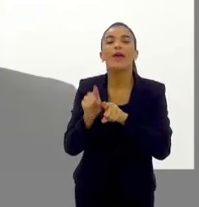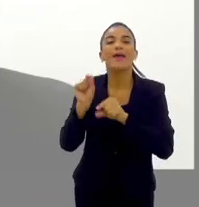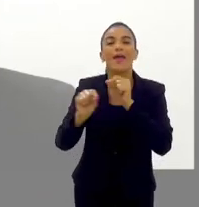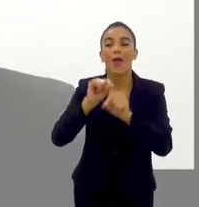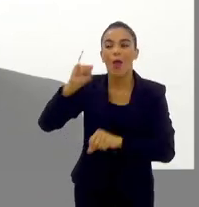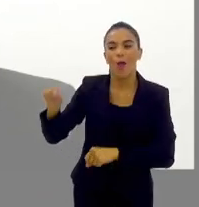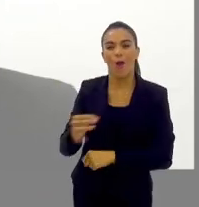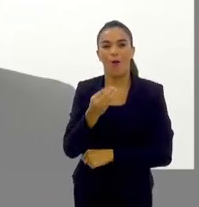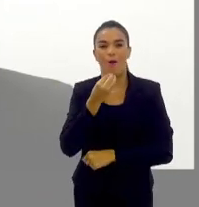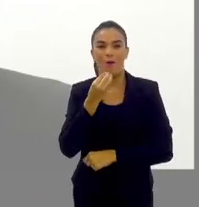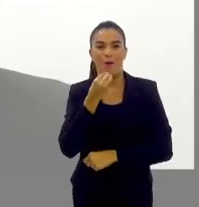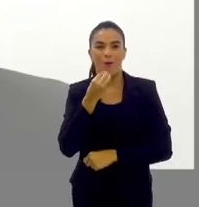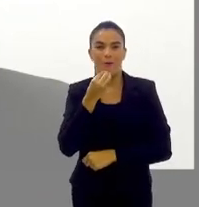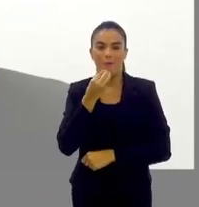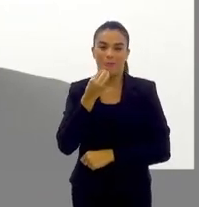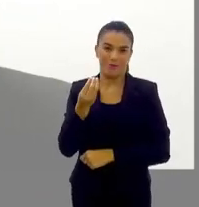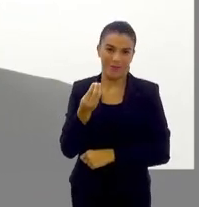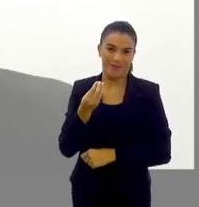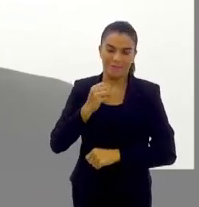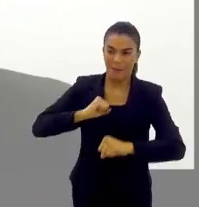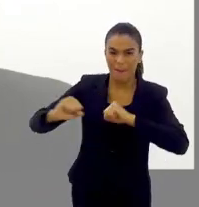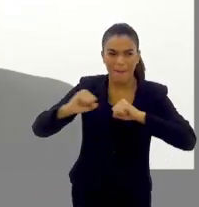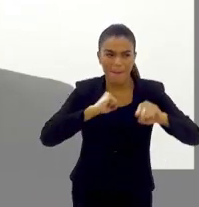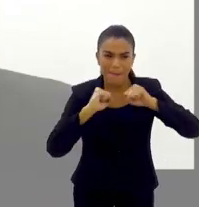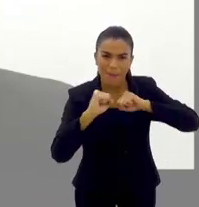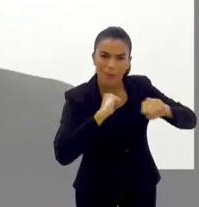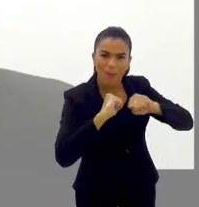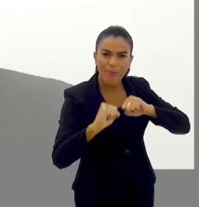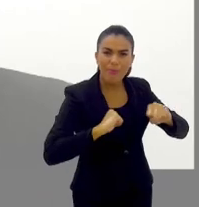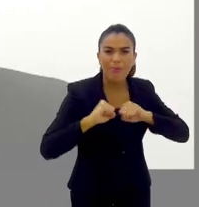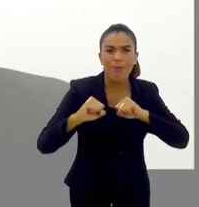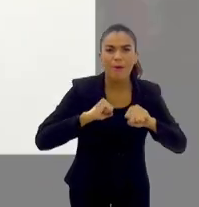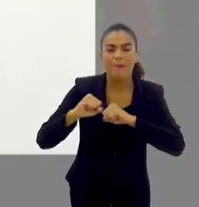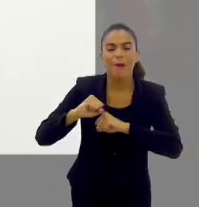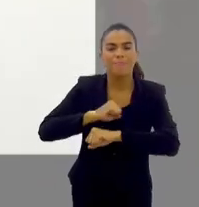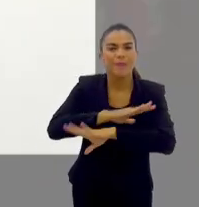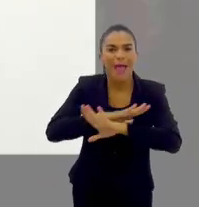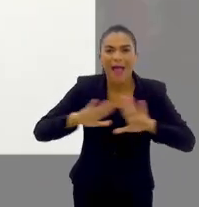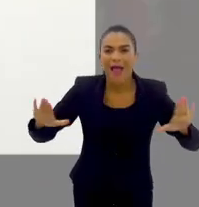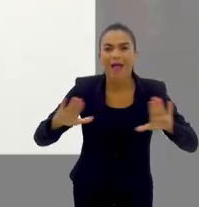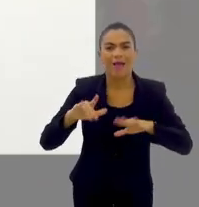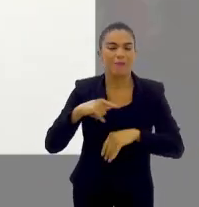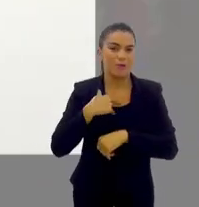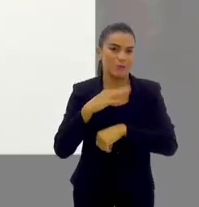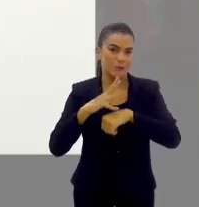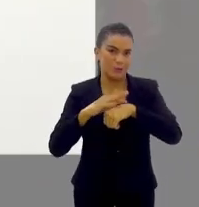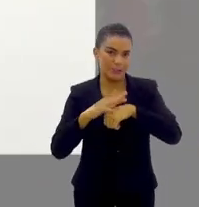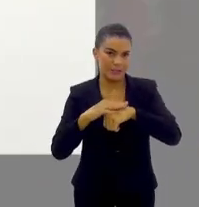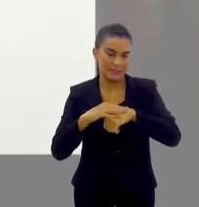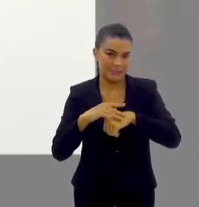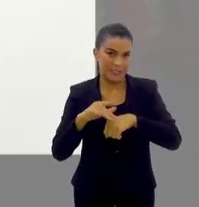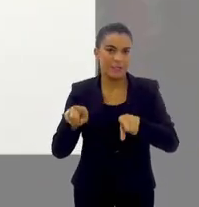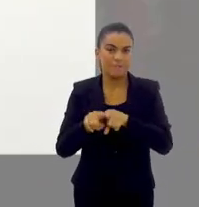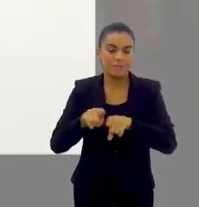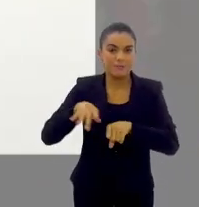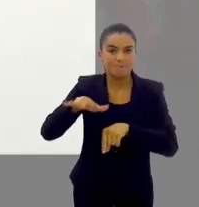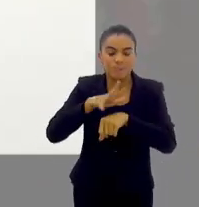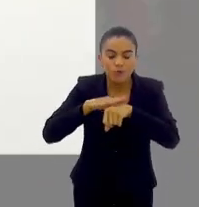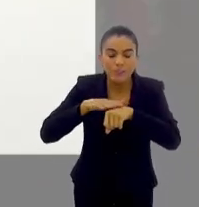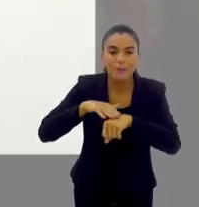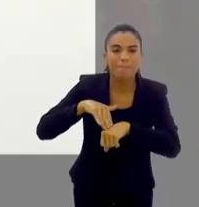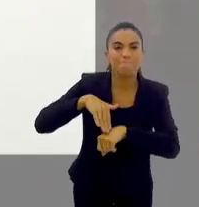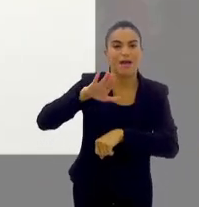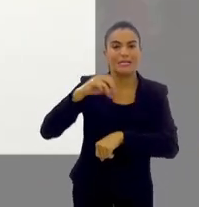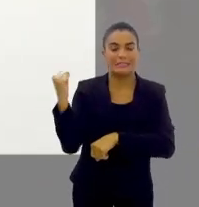em paralelo uma grande oportunidade para a gente combater essa doença e prevenir efetivamente os casos mais